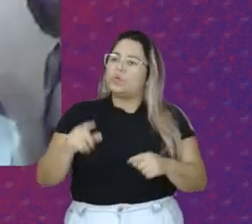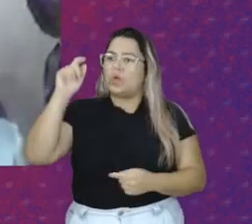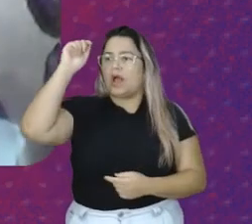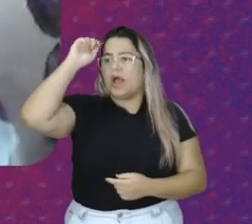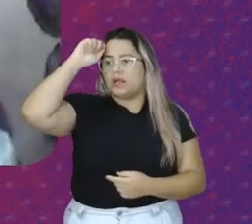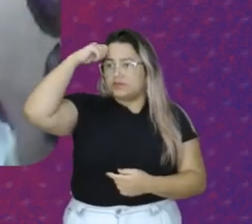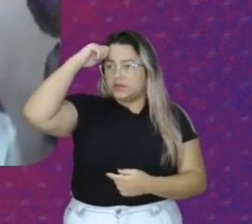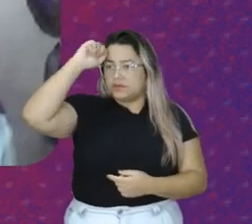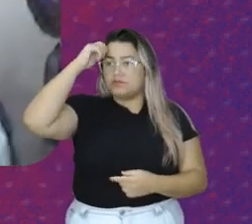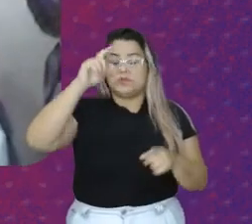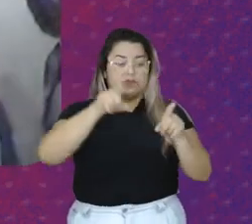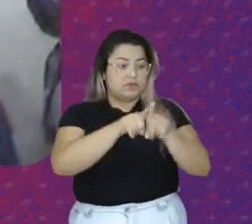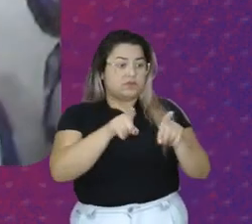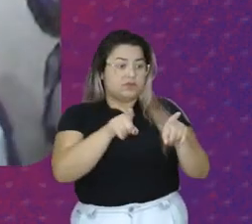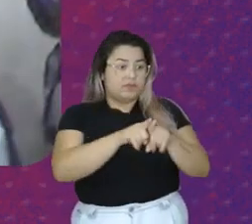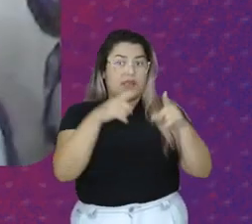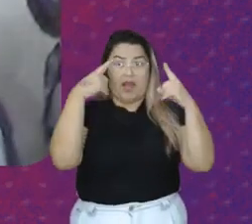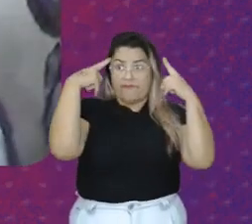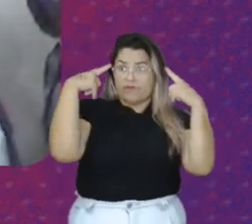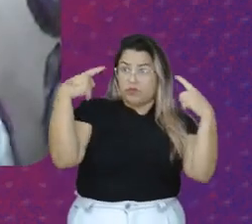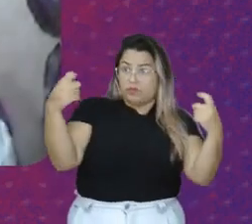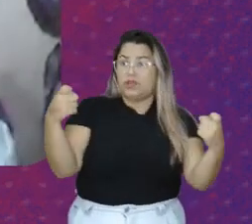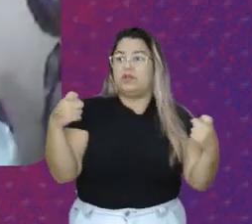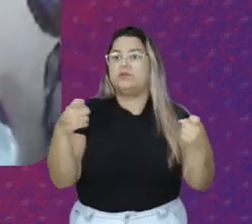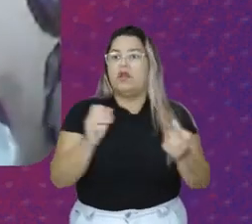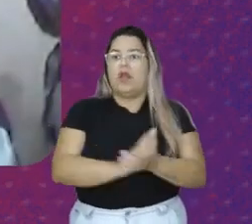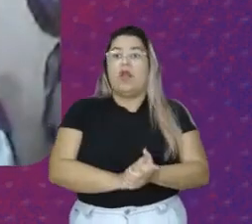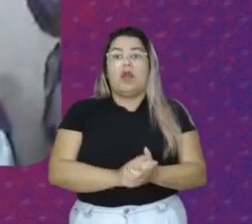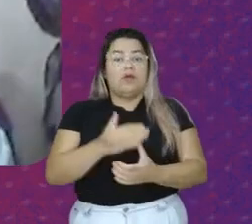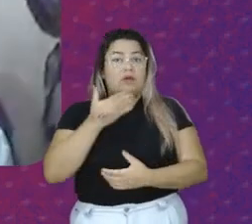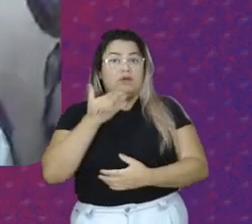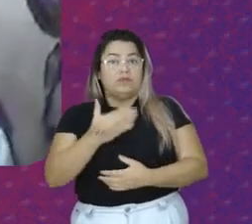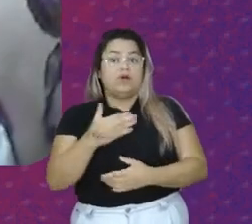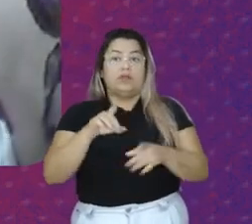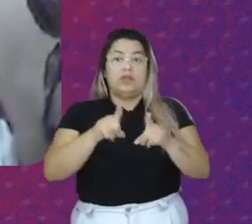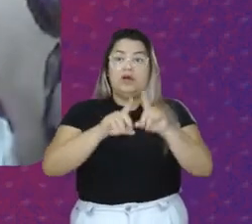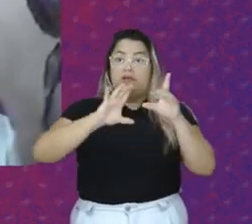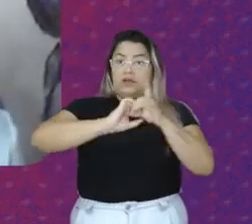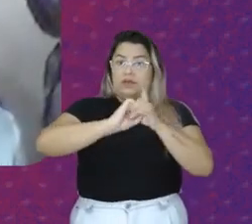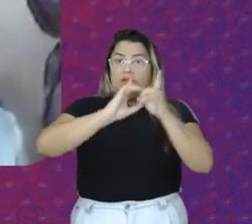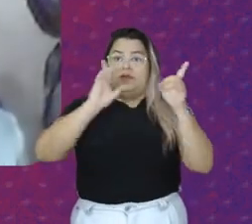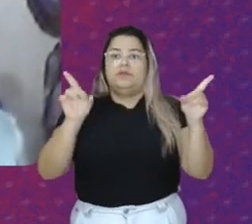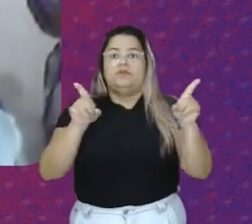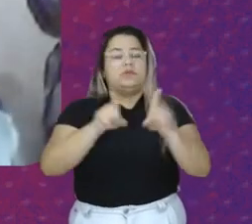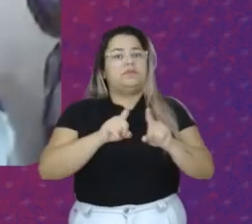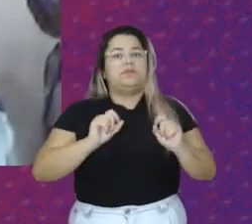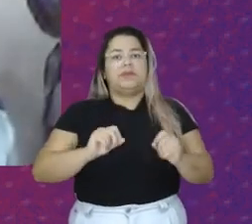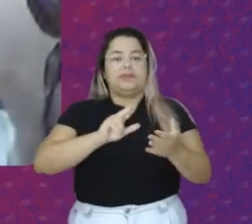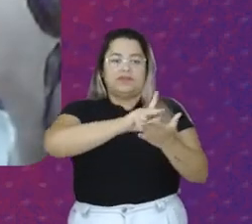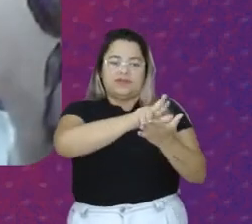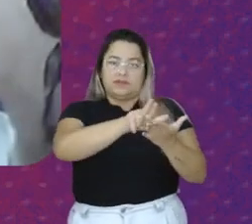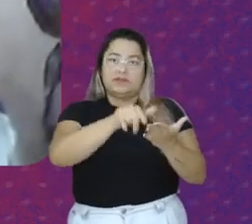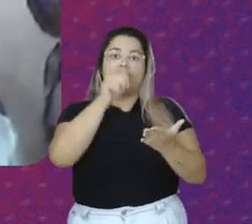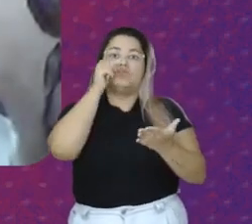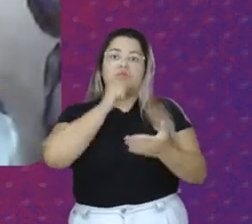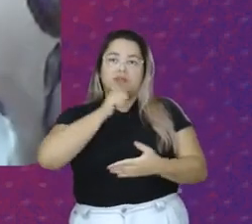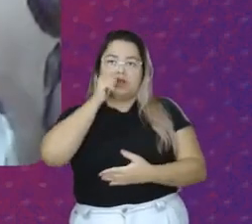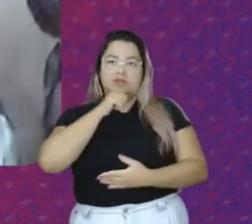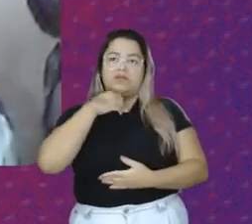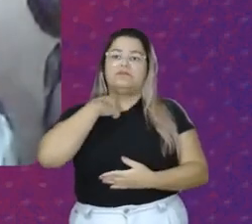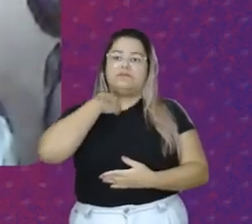né, contra a violência, em favor da democracia, em favor das mulheres. E